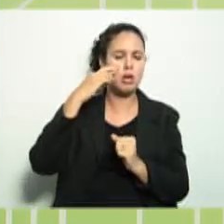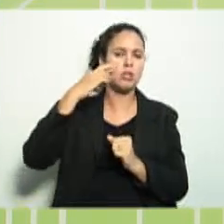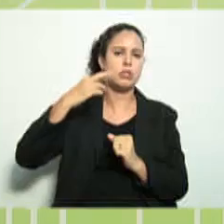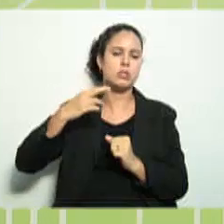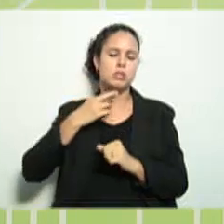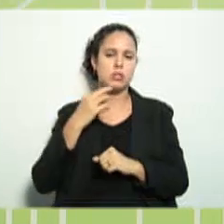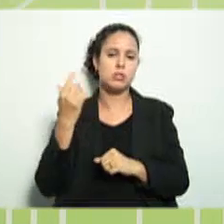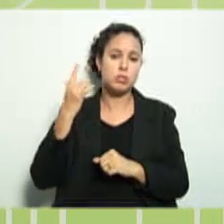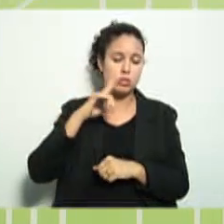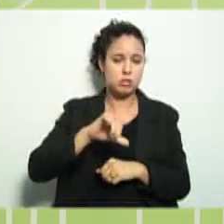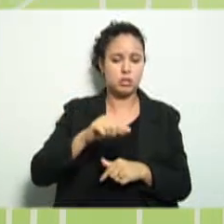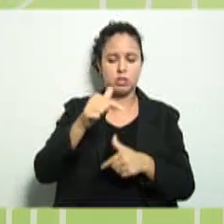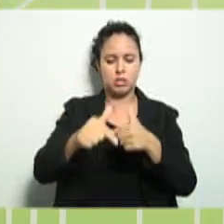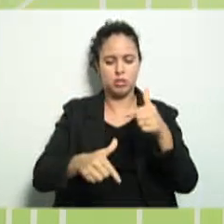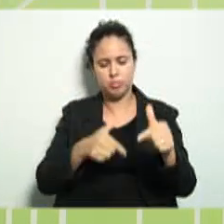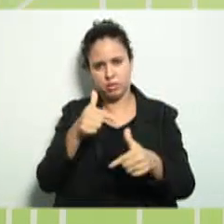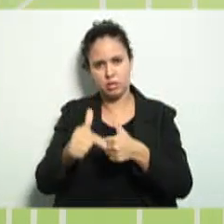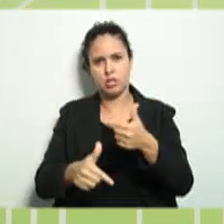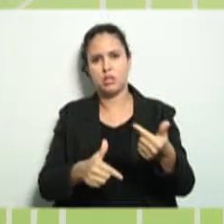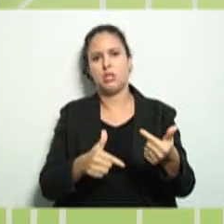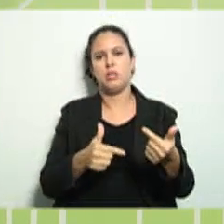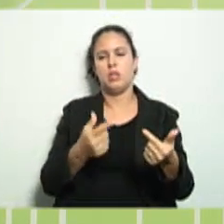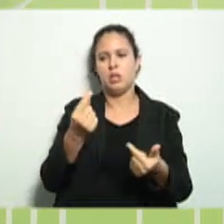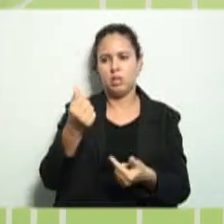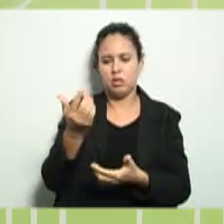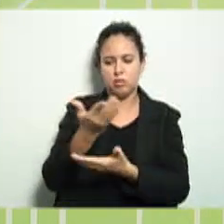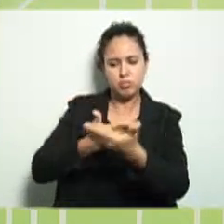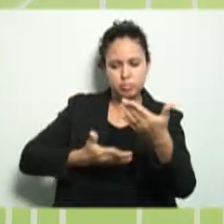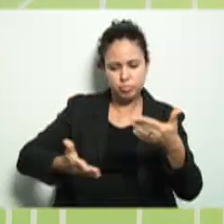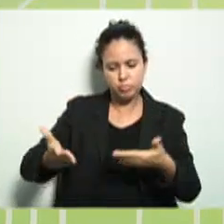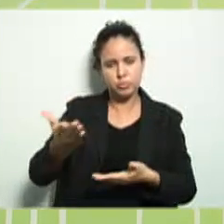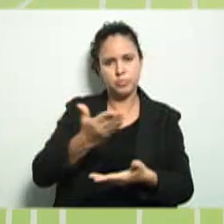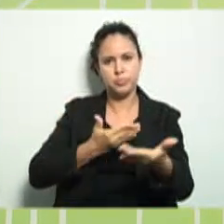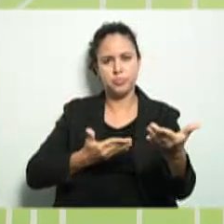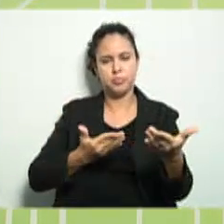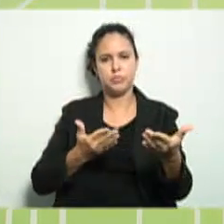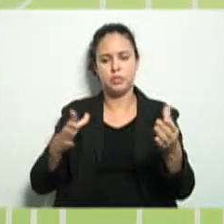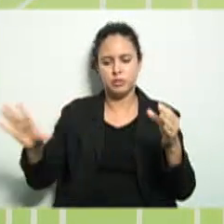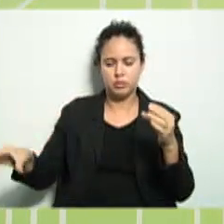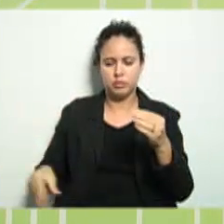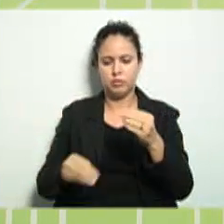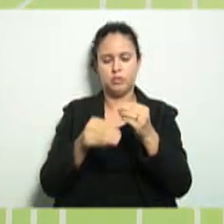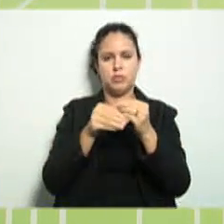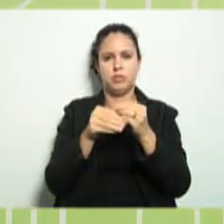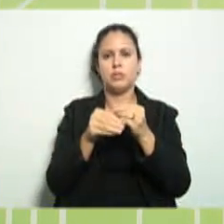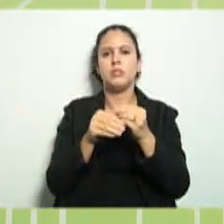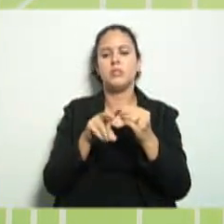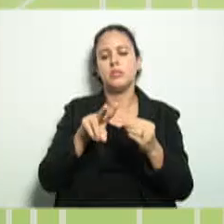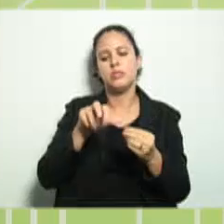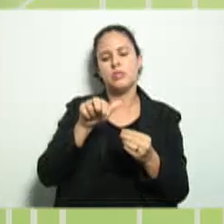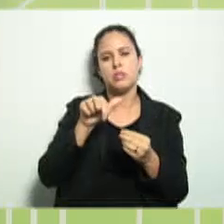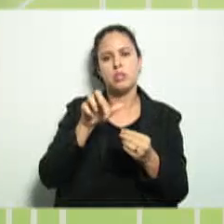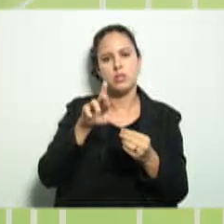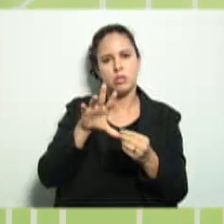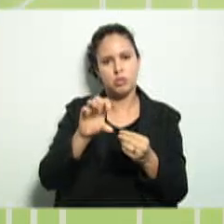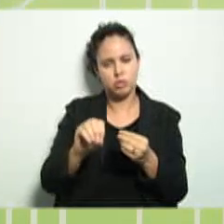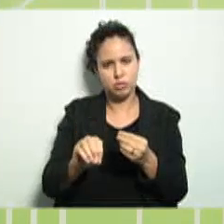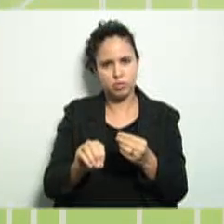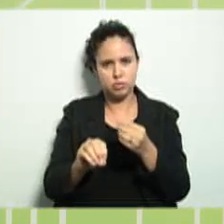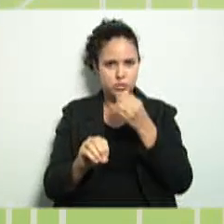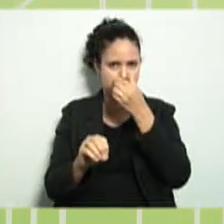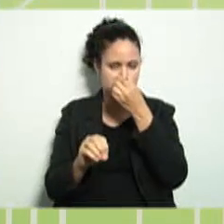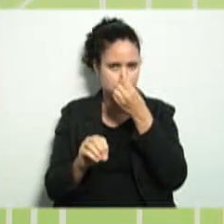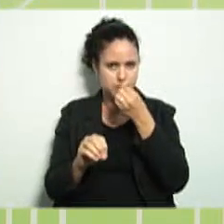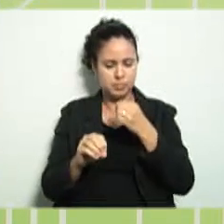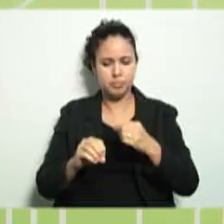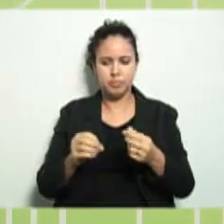a geração de renda e a distribuição dessa renda. Ele traz o benefício da agregação de valor no produto, ele traz o benefício